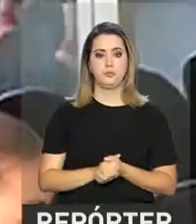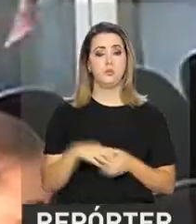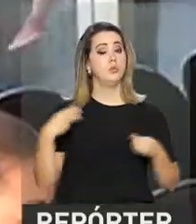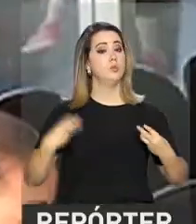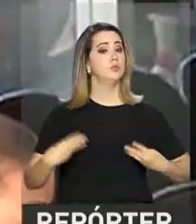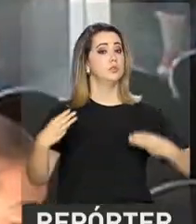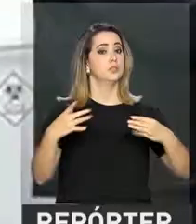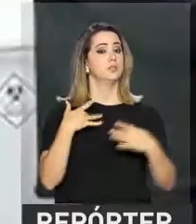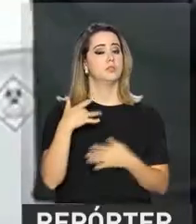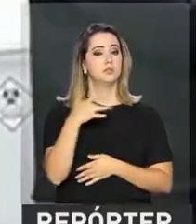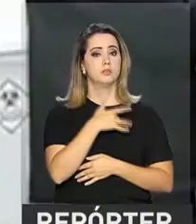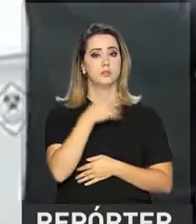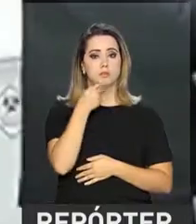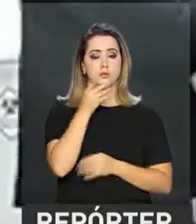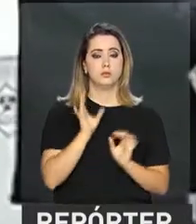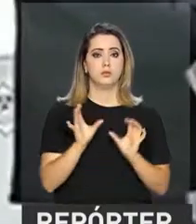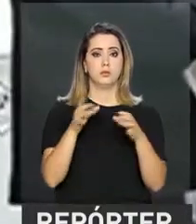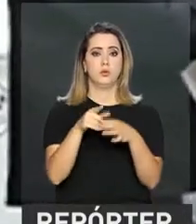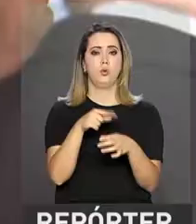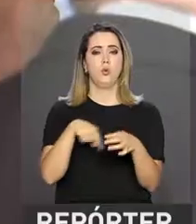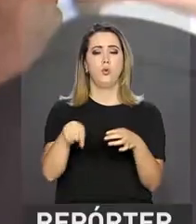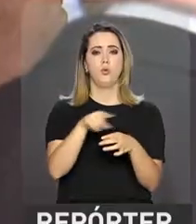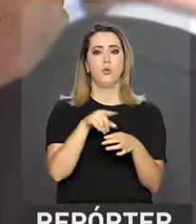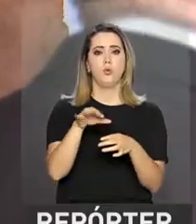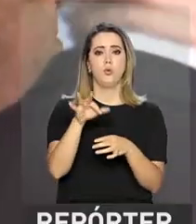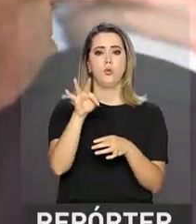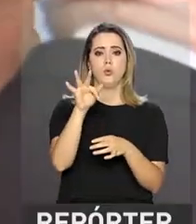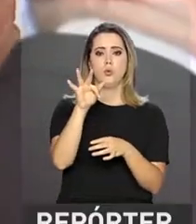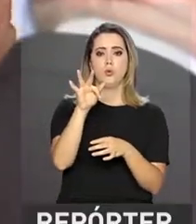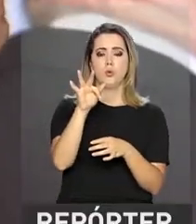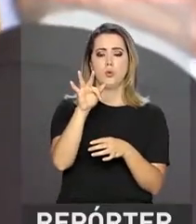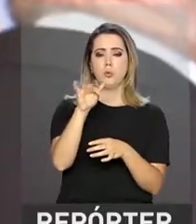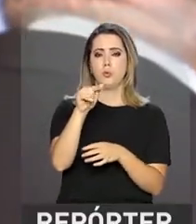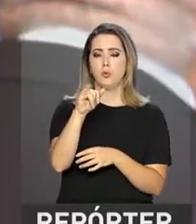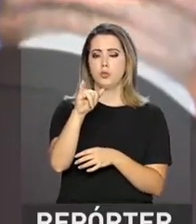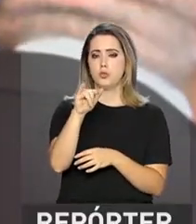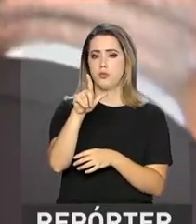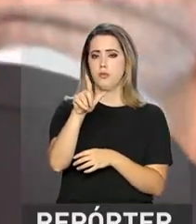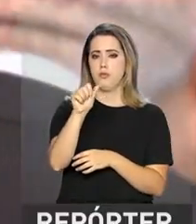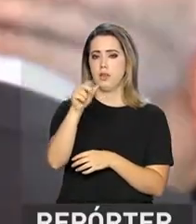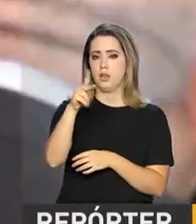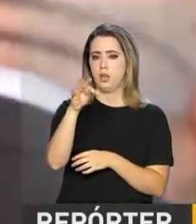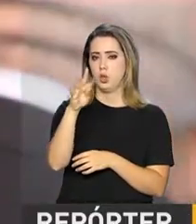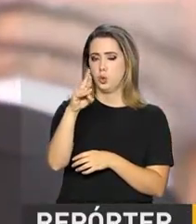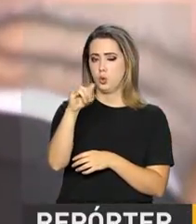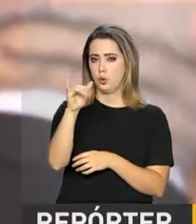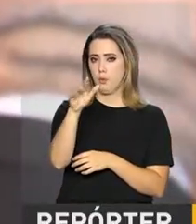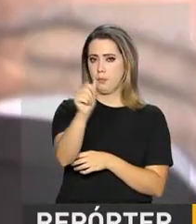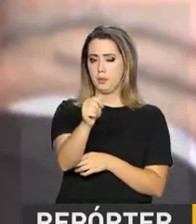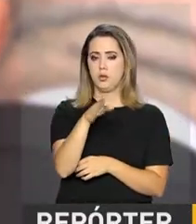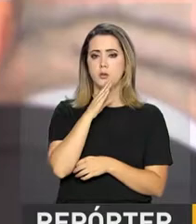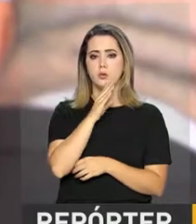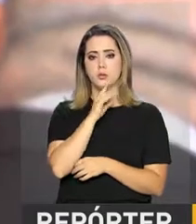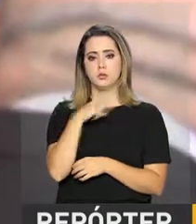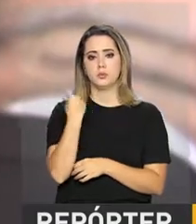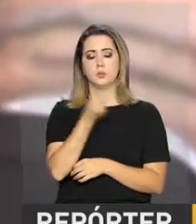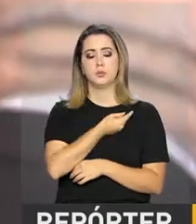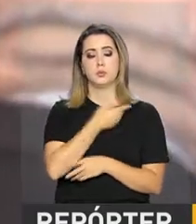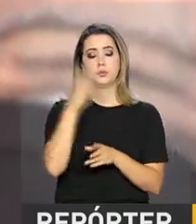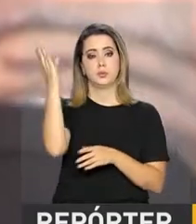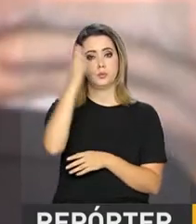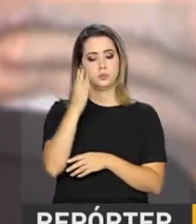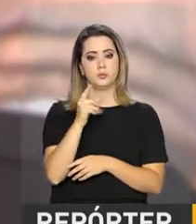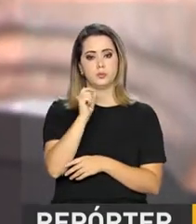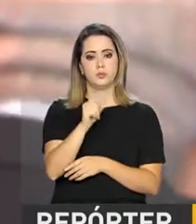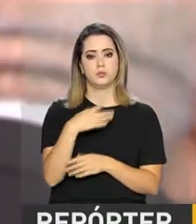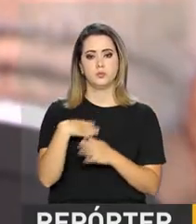recuperar o setor filantrópico é fundamental constitui um grande reconhecimento de todos nós brasileiros